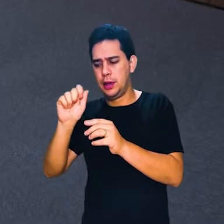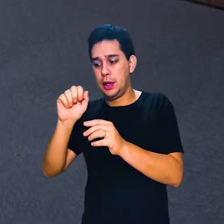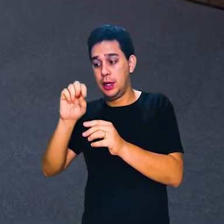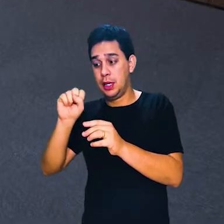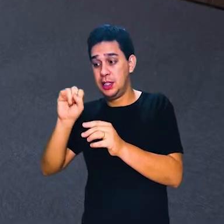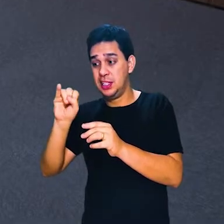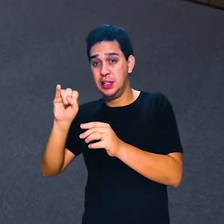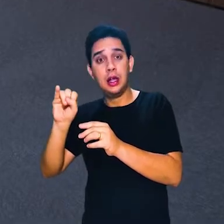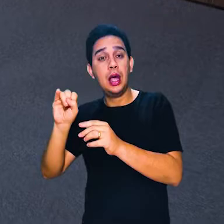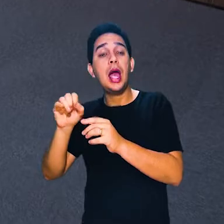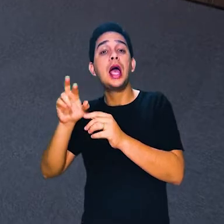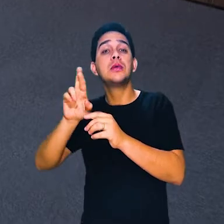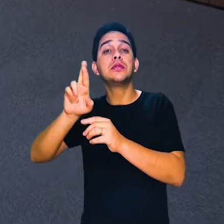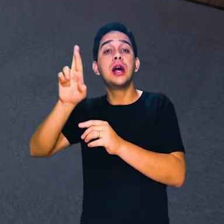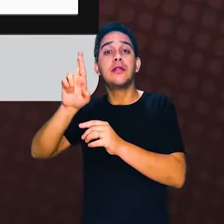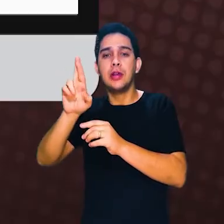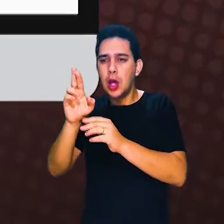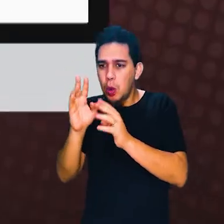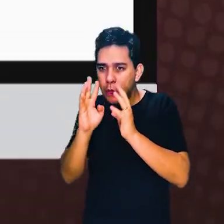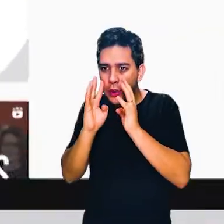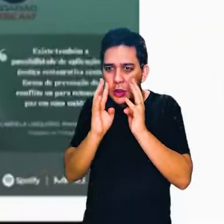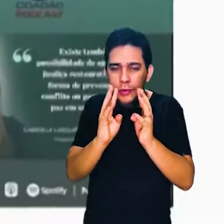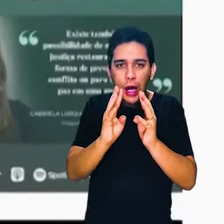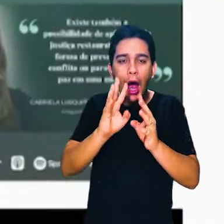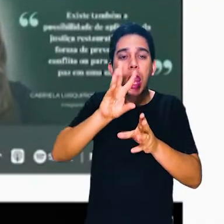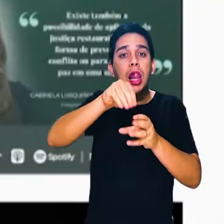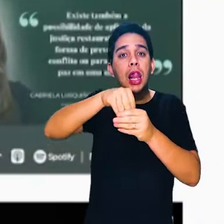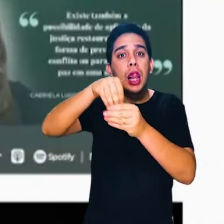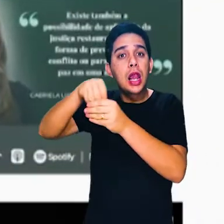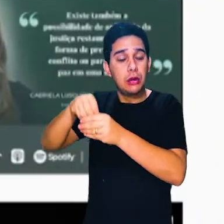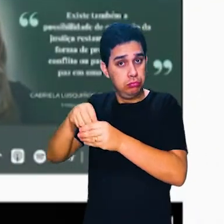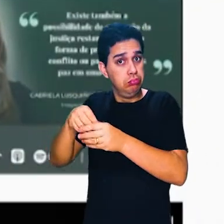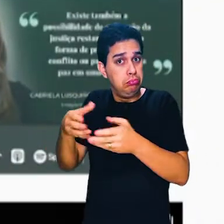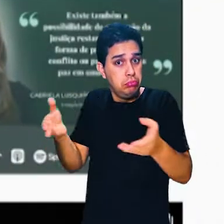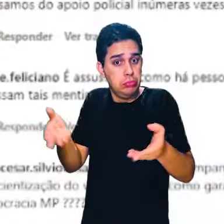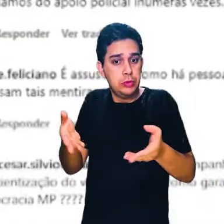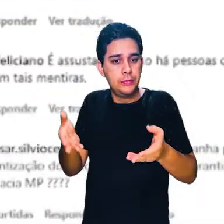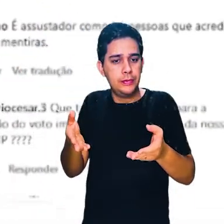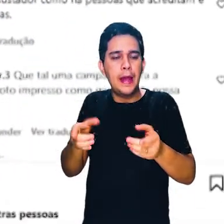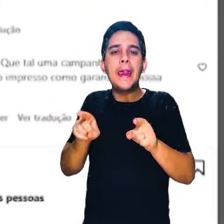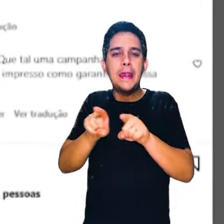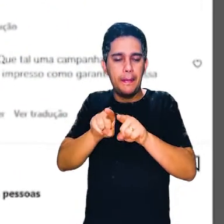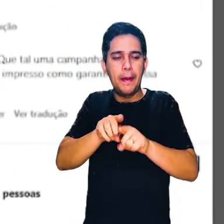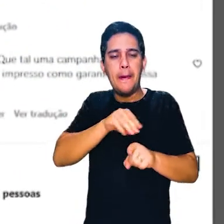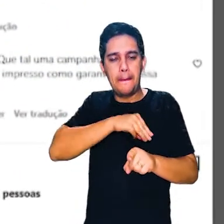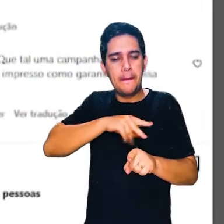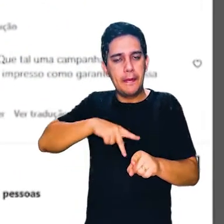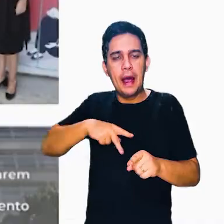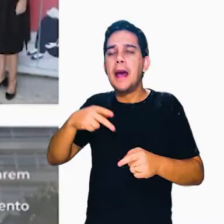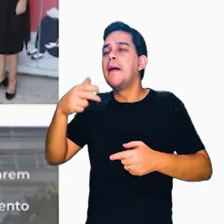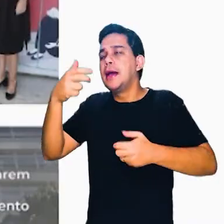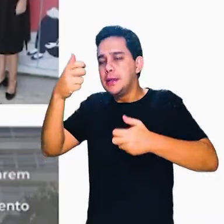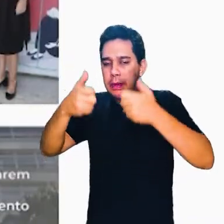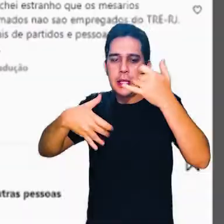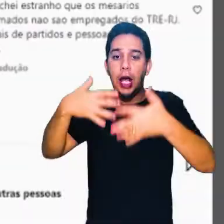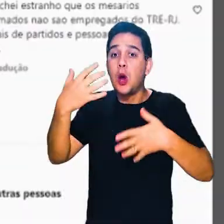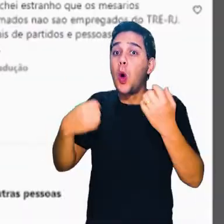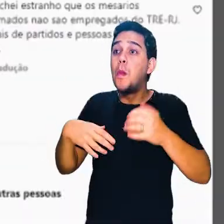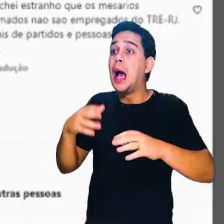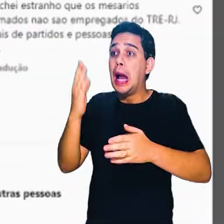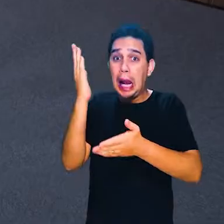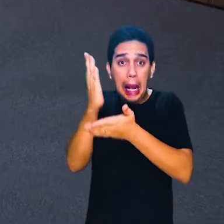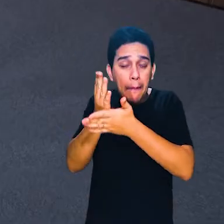das eleições deste ano. O PGJ também vai falar sobre a campanha de combate às fake news divulgada nas redes sociais da